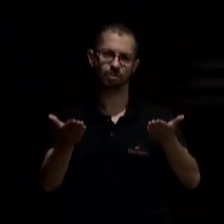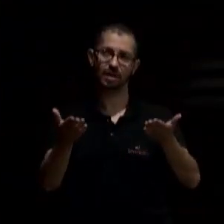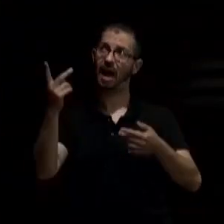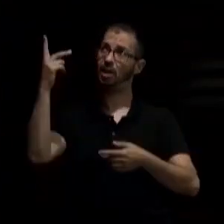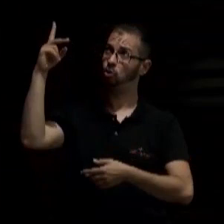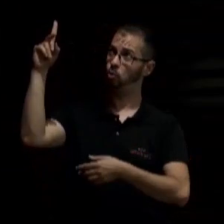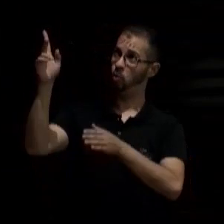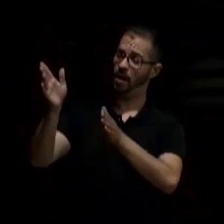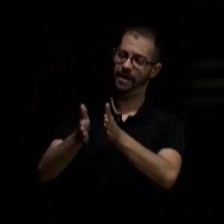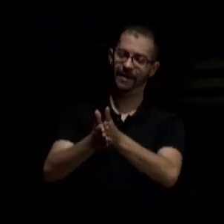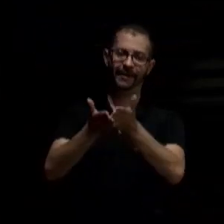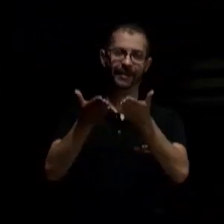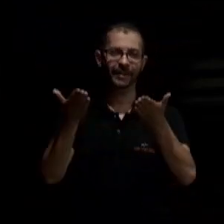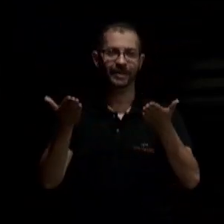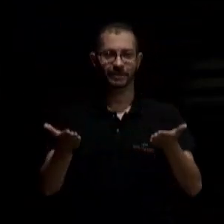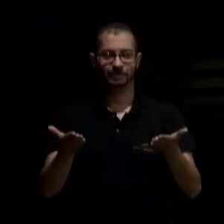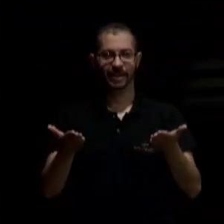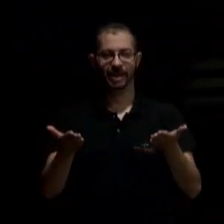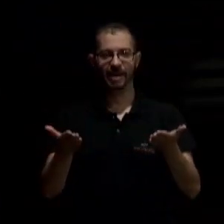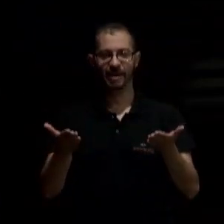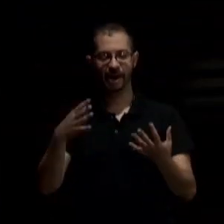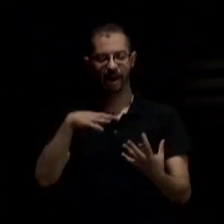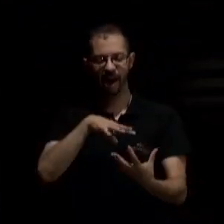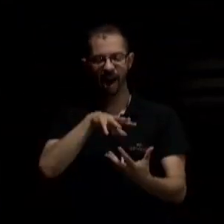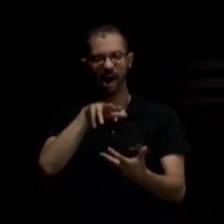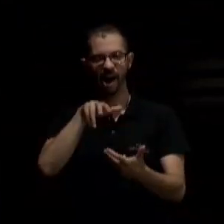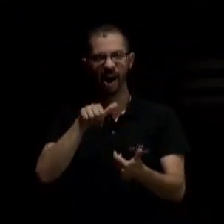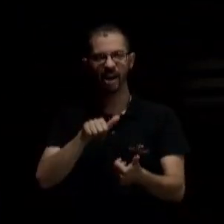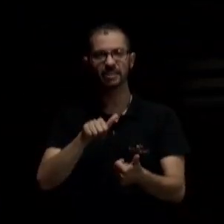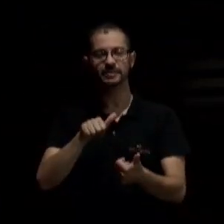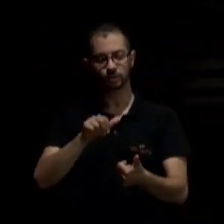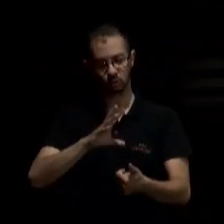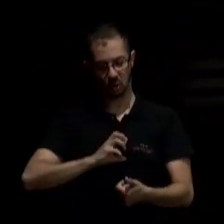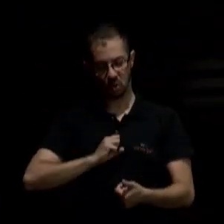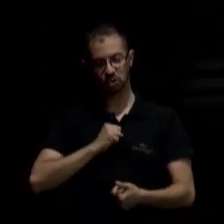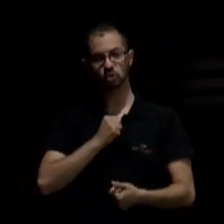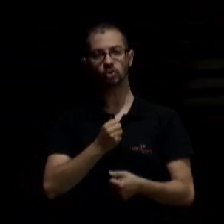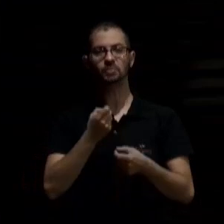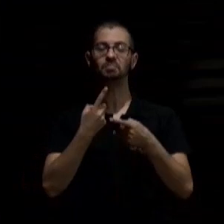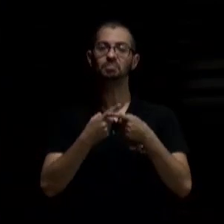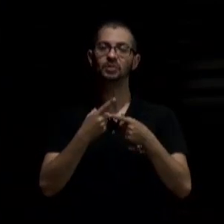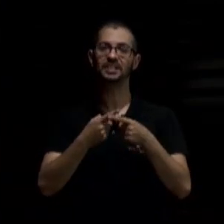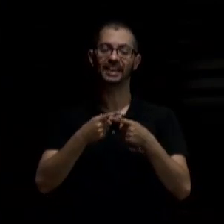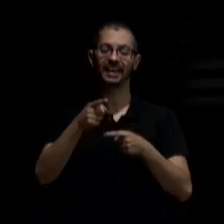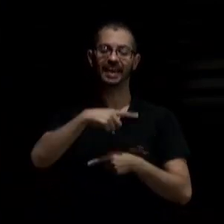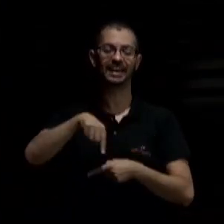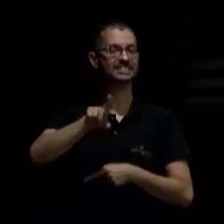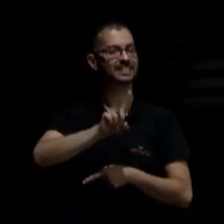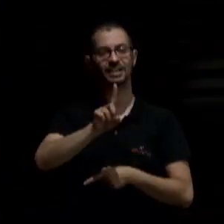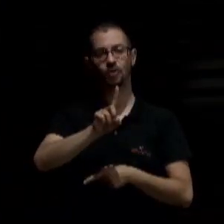tua palavra. E o mundo os odiou, porque eles não são do